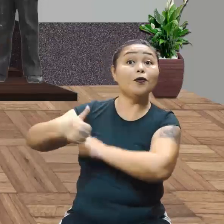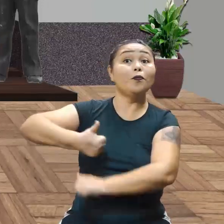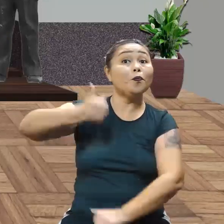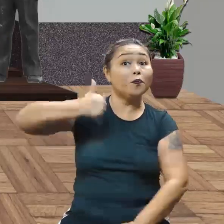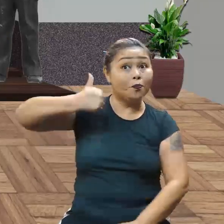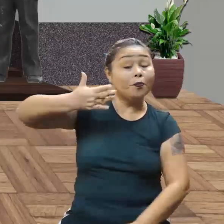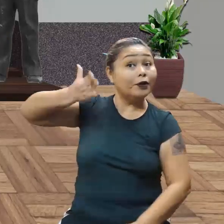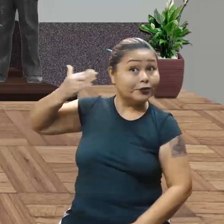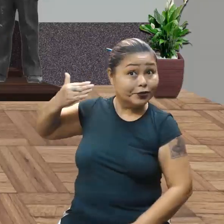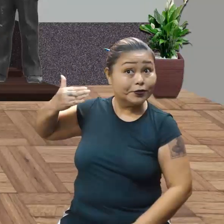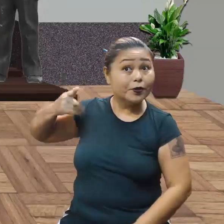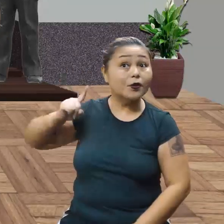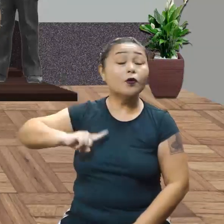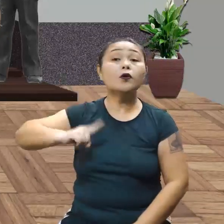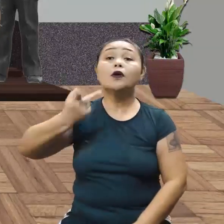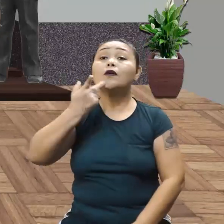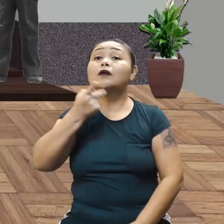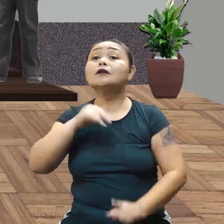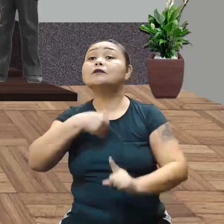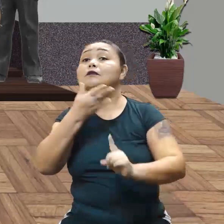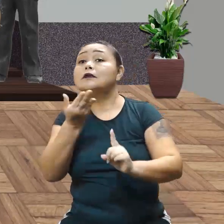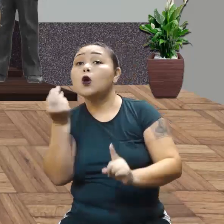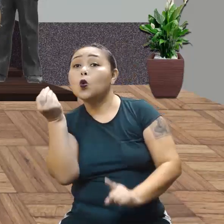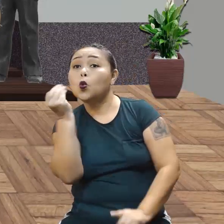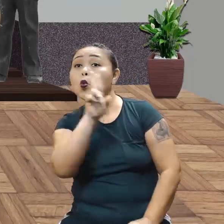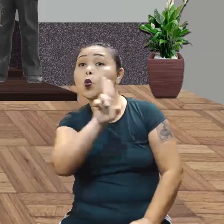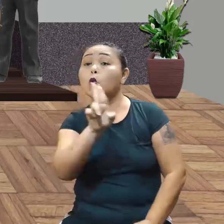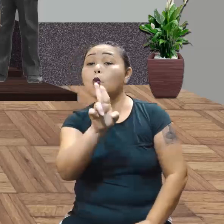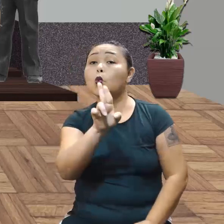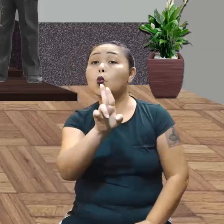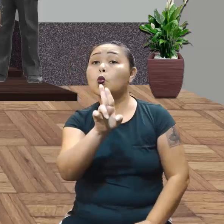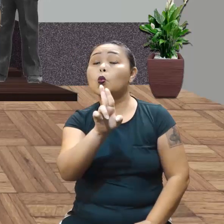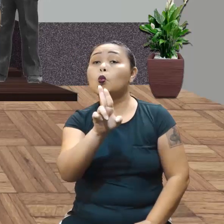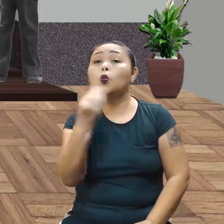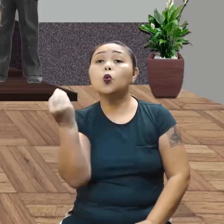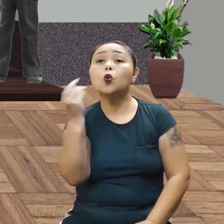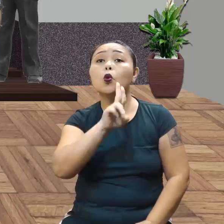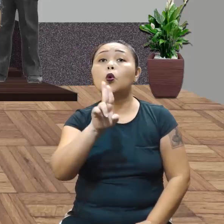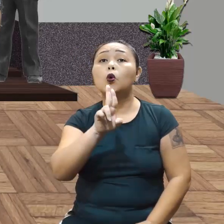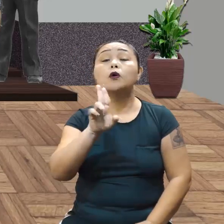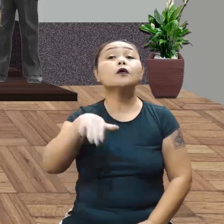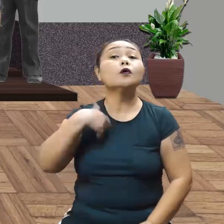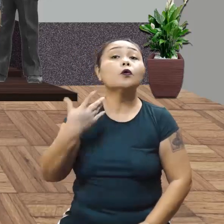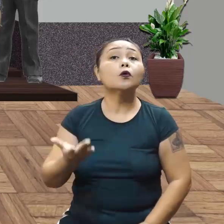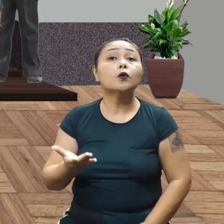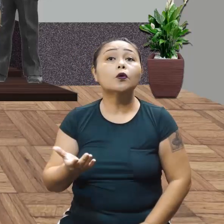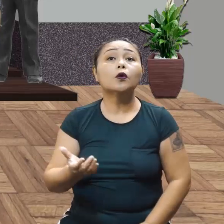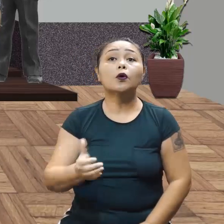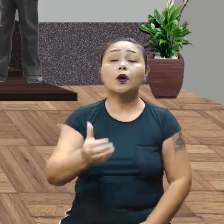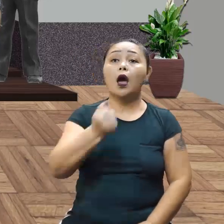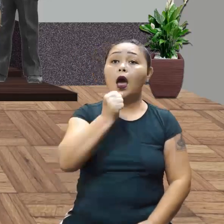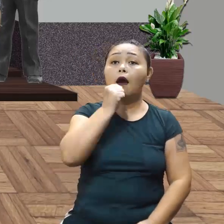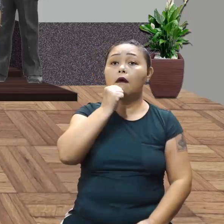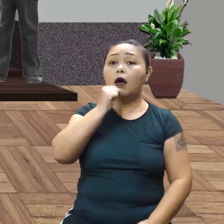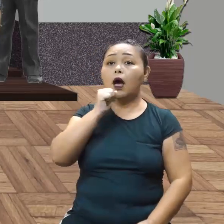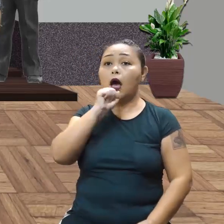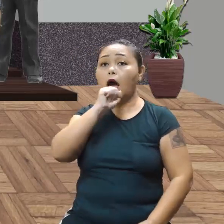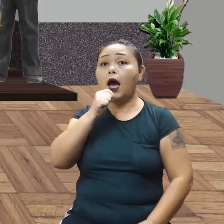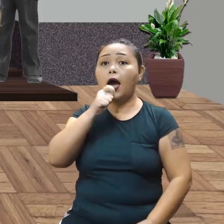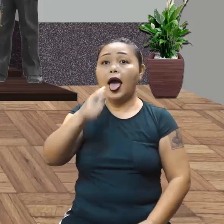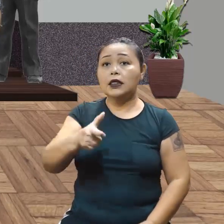Prêmio Nobel da Paz. Sabe quem indicou ele? Nada mais, nada menos de que Albert